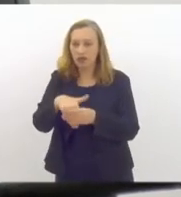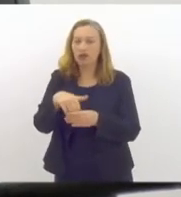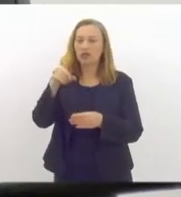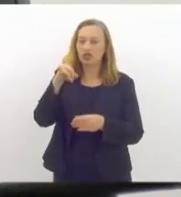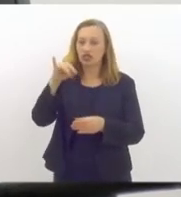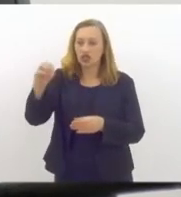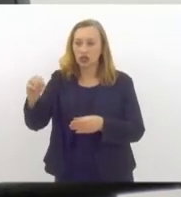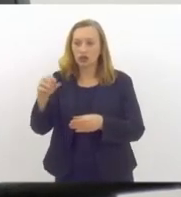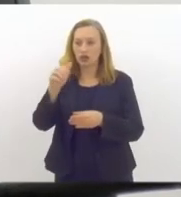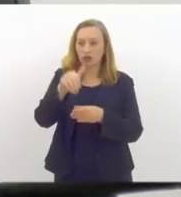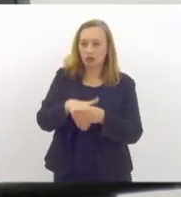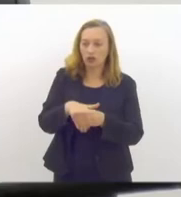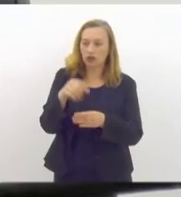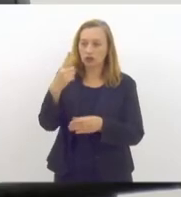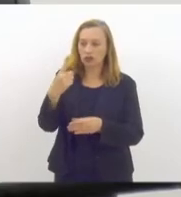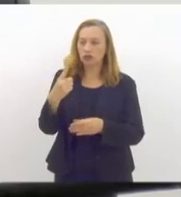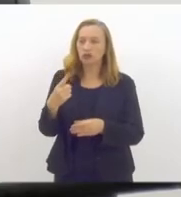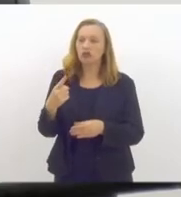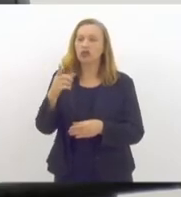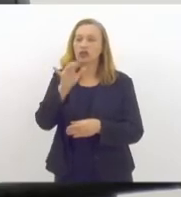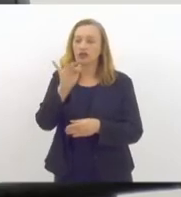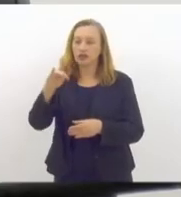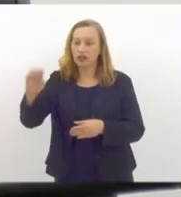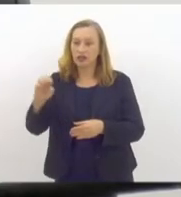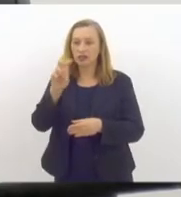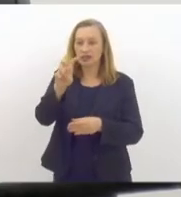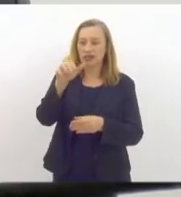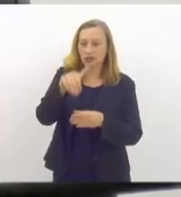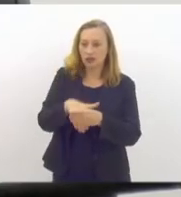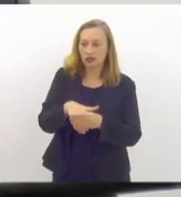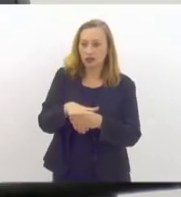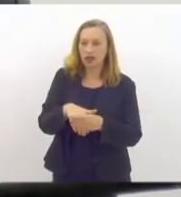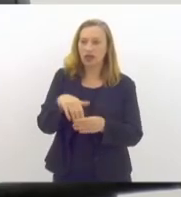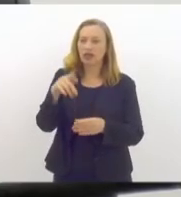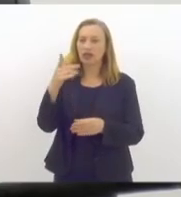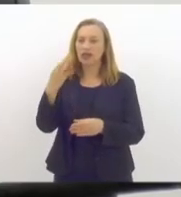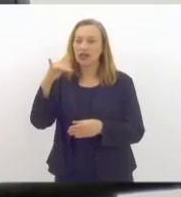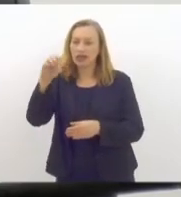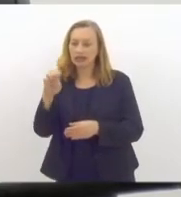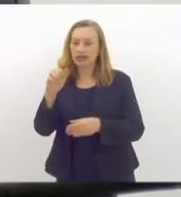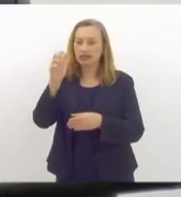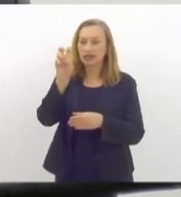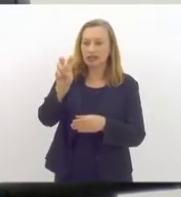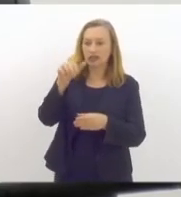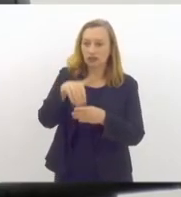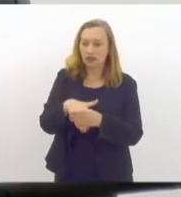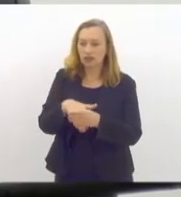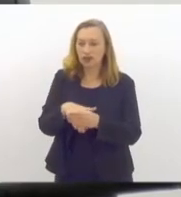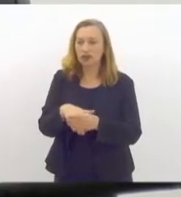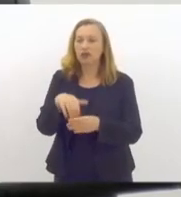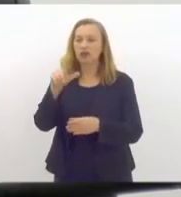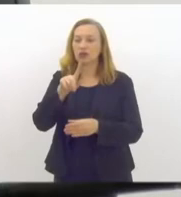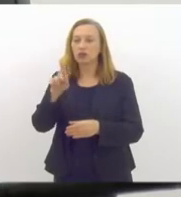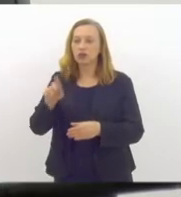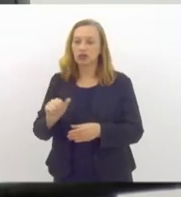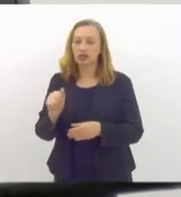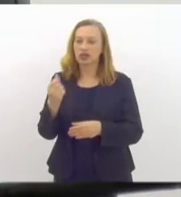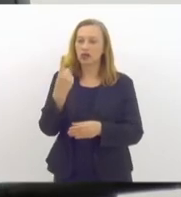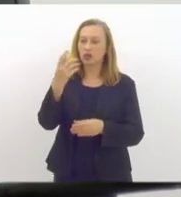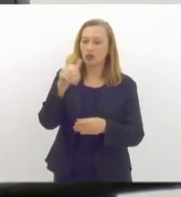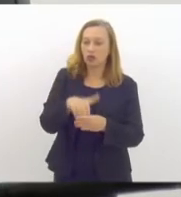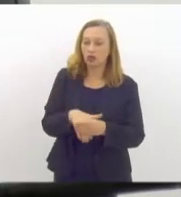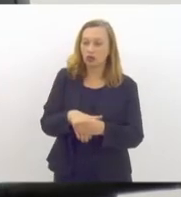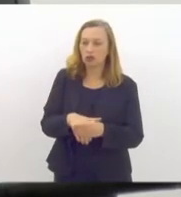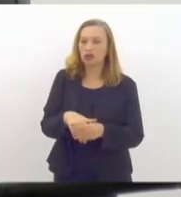Bem, 1 voto. Felipe Aste, 5 votos. Eliene Vieira, 5 votos. Luísa Bertrame,